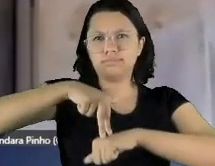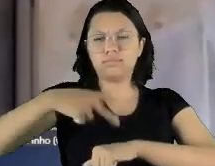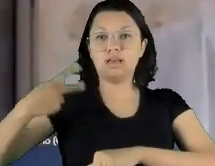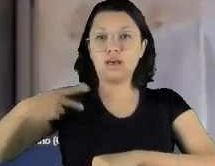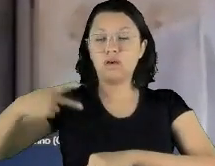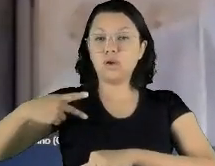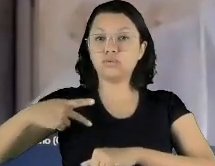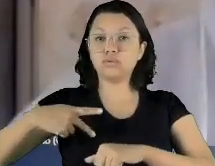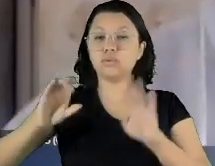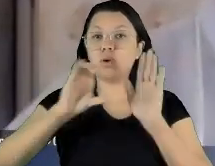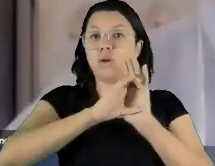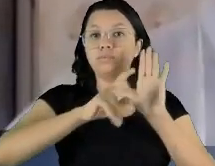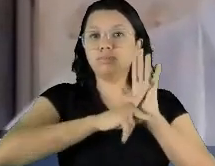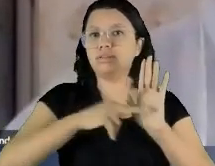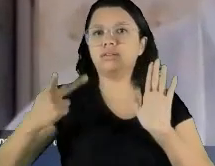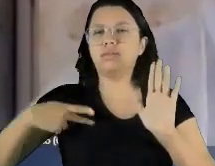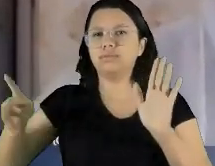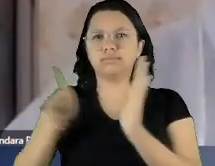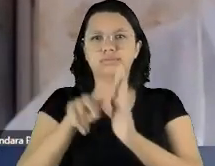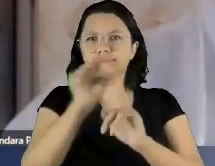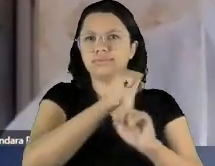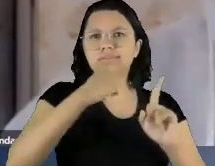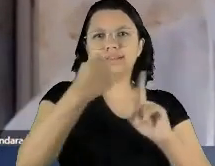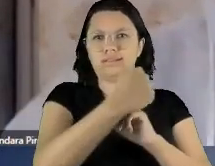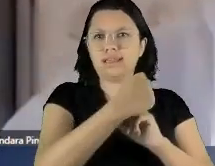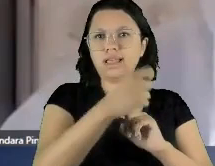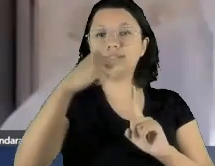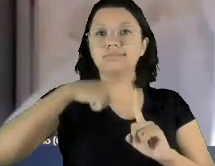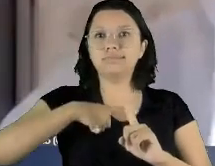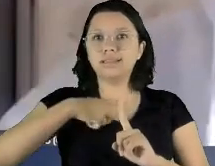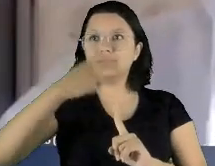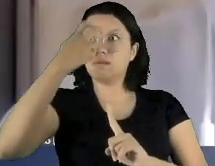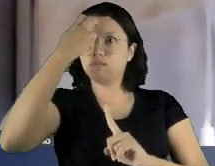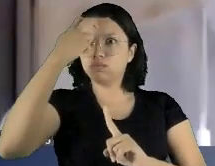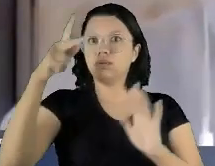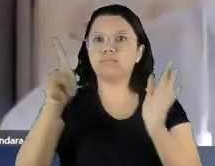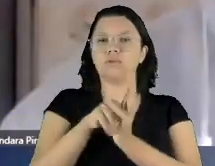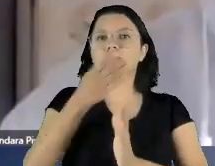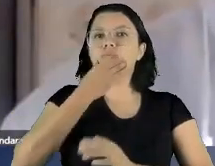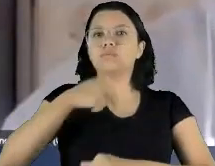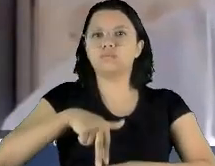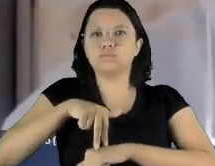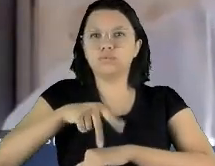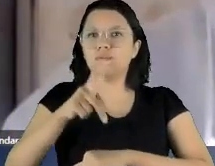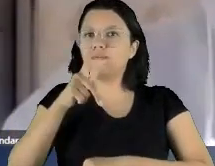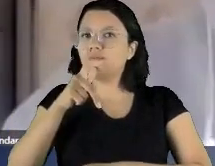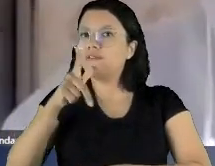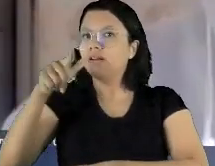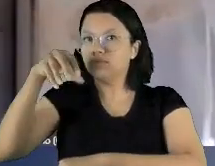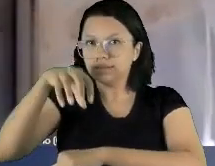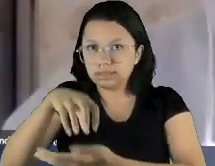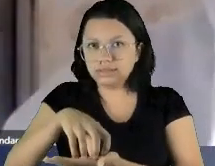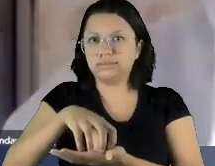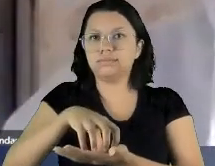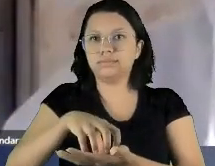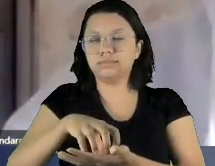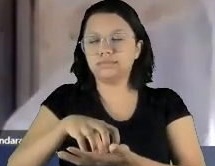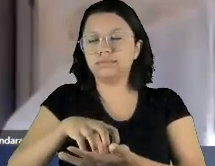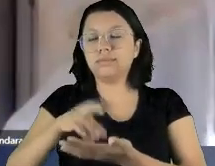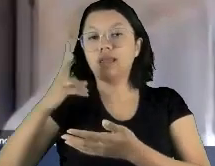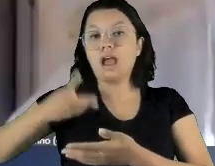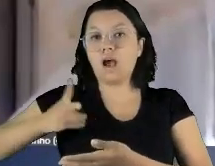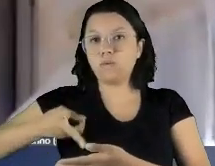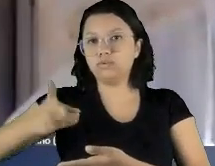própria sociedade tem a cultura do patriarcado, do falocentrismo, né? Assim como a continuação do próprio